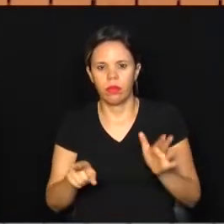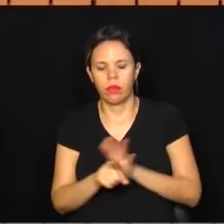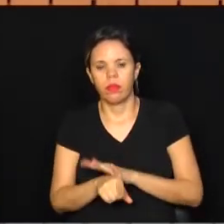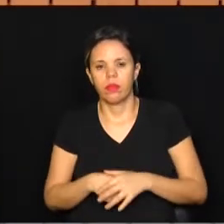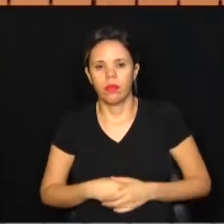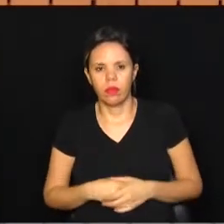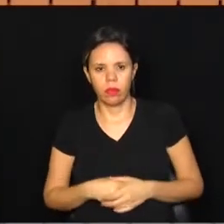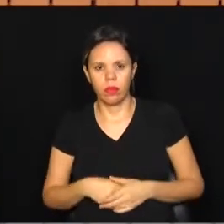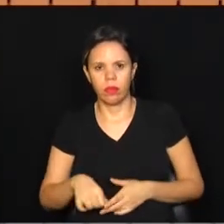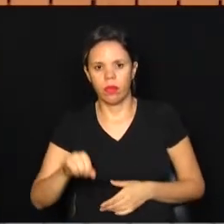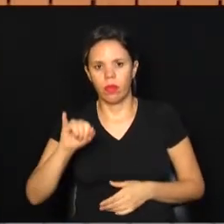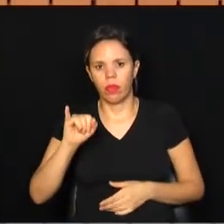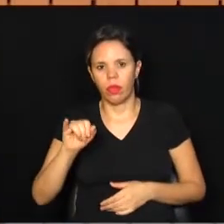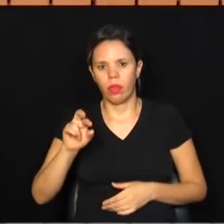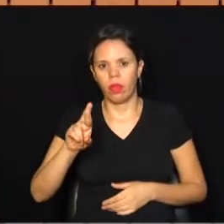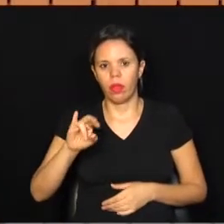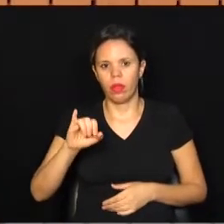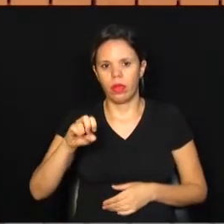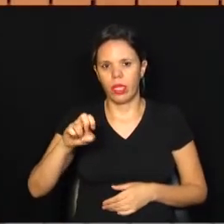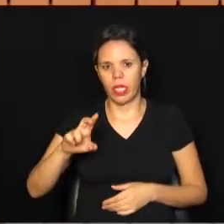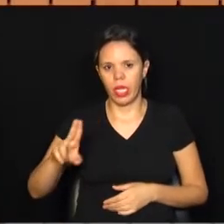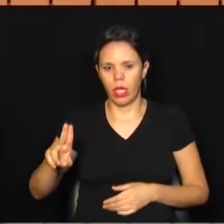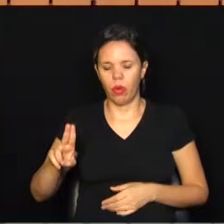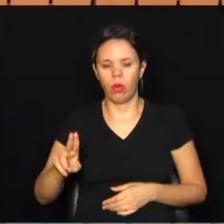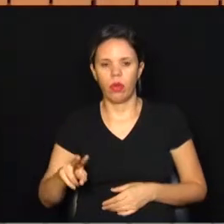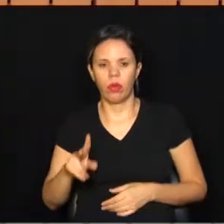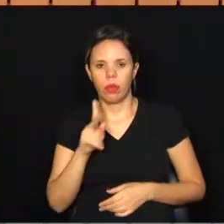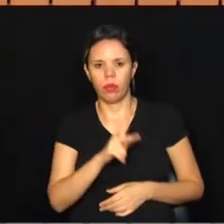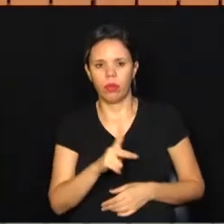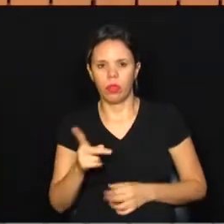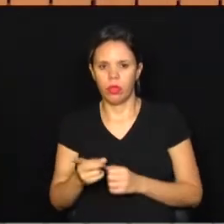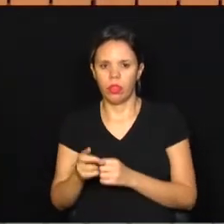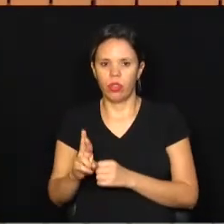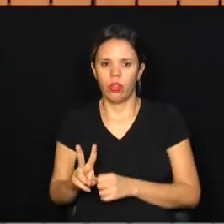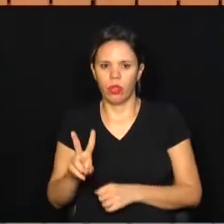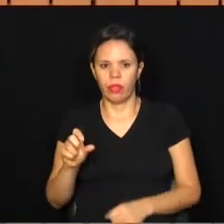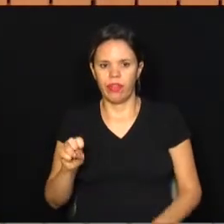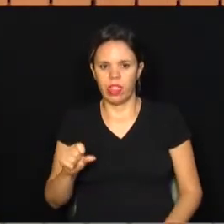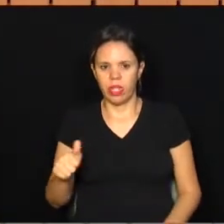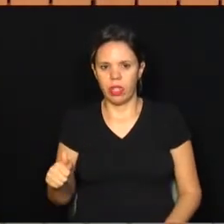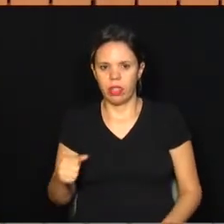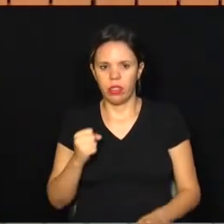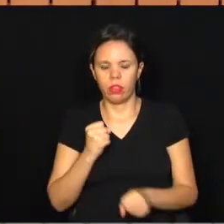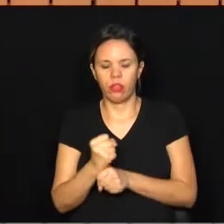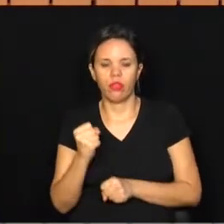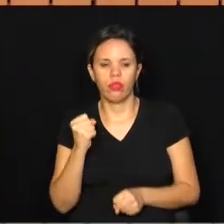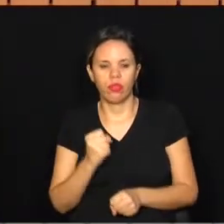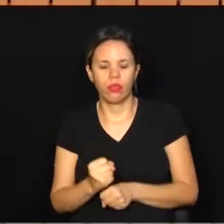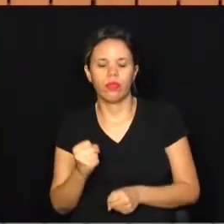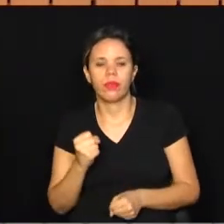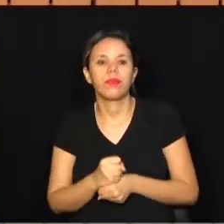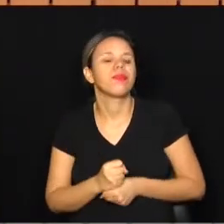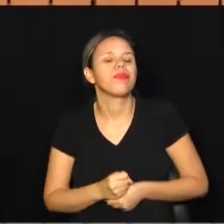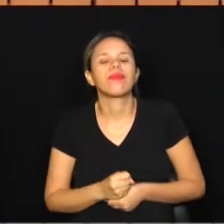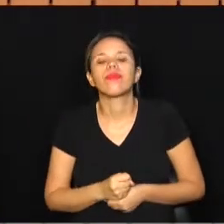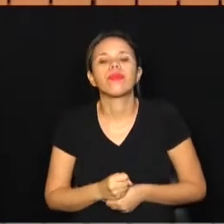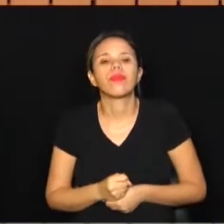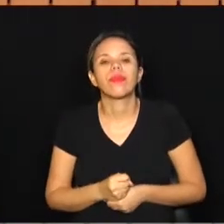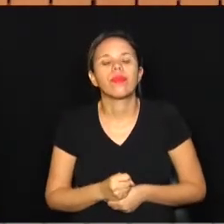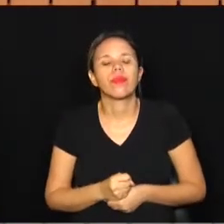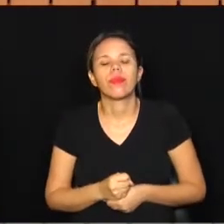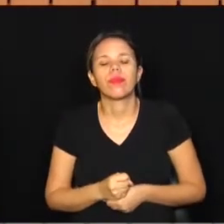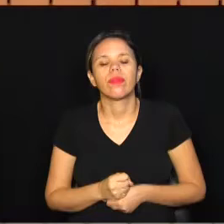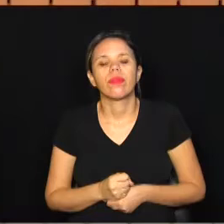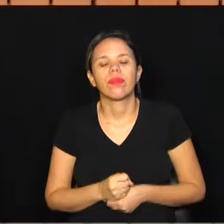do Irineu, para a professora doutora Vanessa. Com a construção de que, com